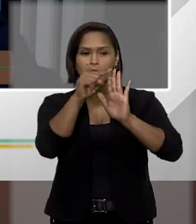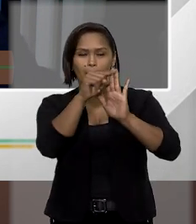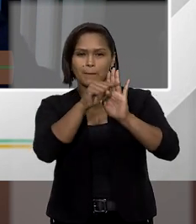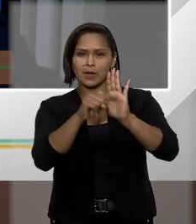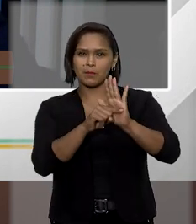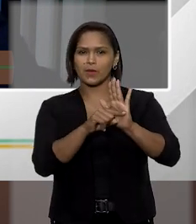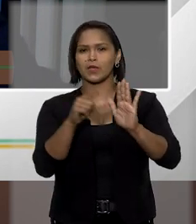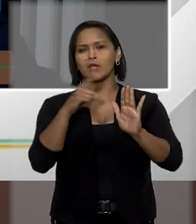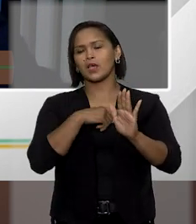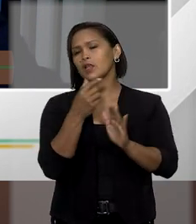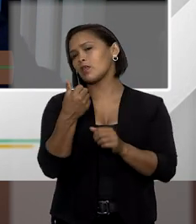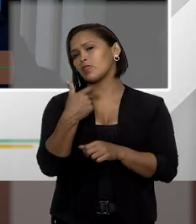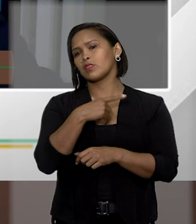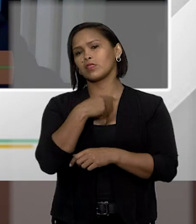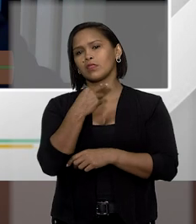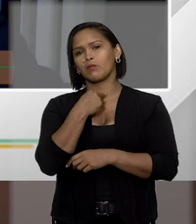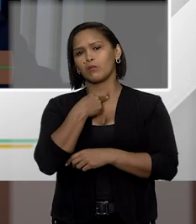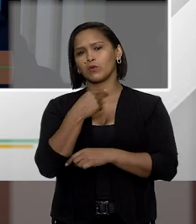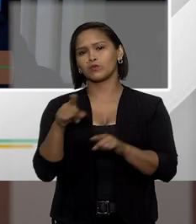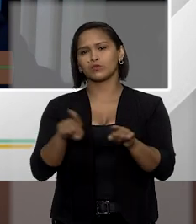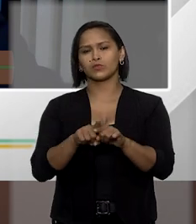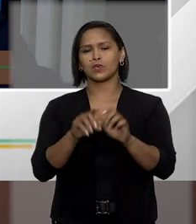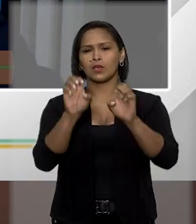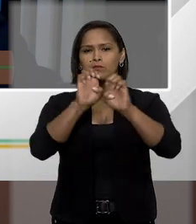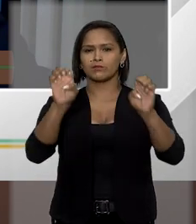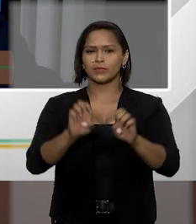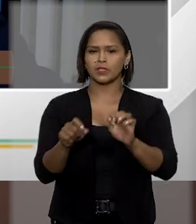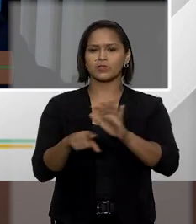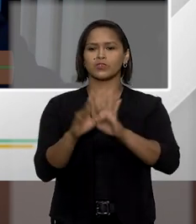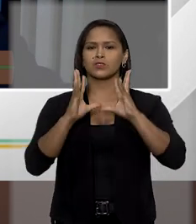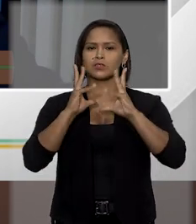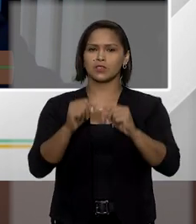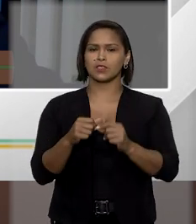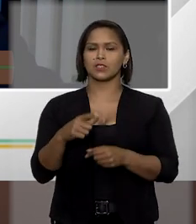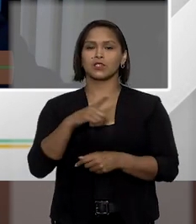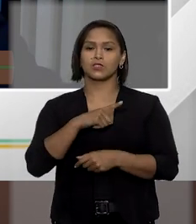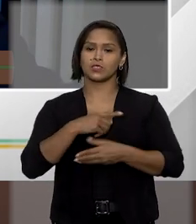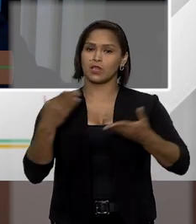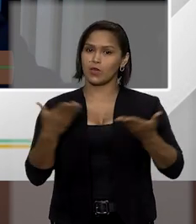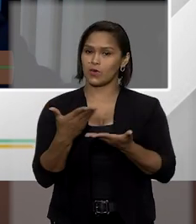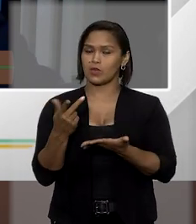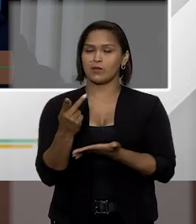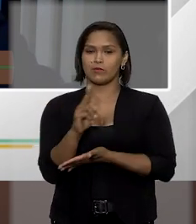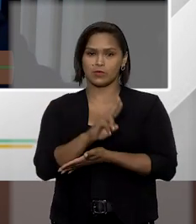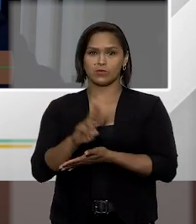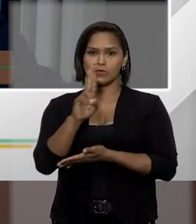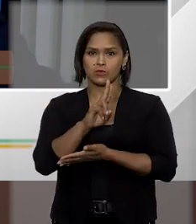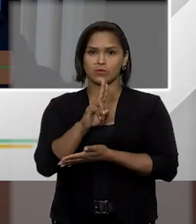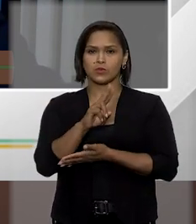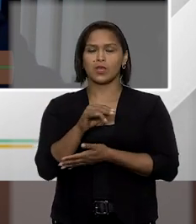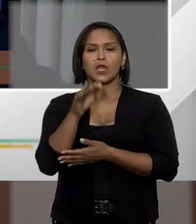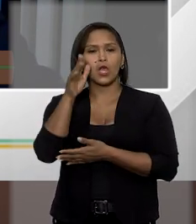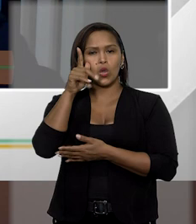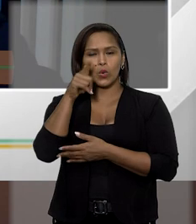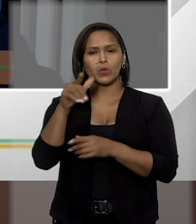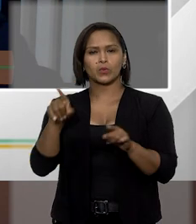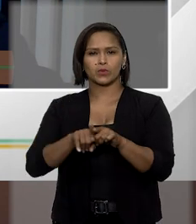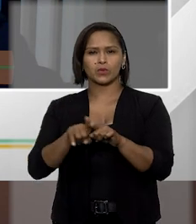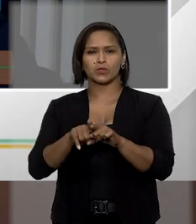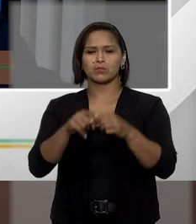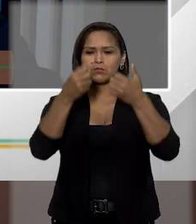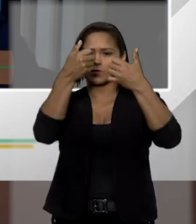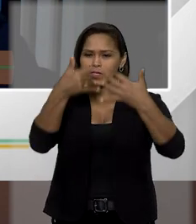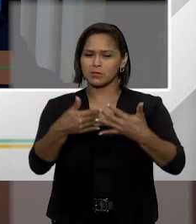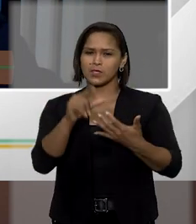suas primeiras versões ele não possuía ainda um mecanismo de integridade tal qual concebido atualmente. E o curioso,